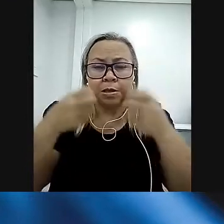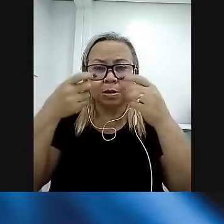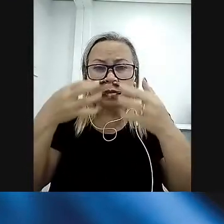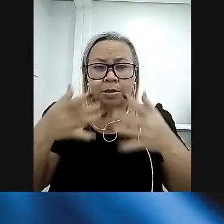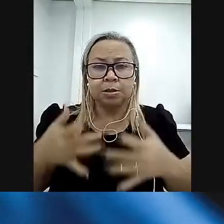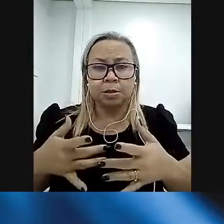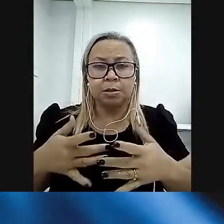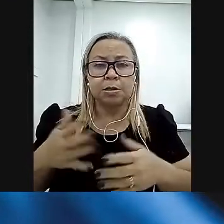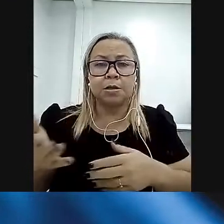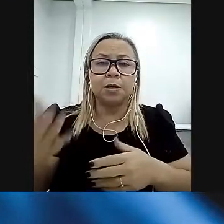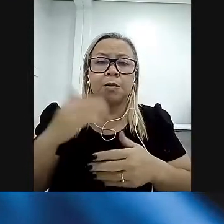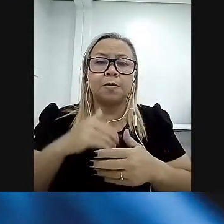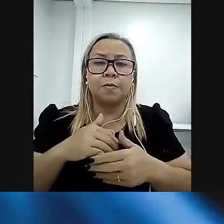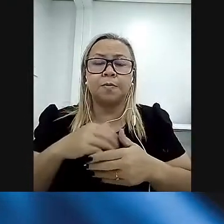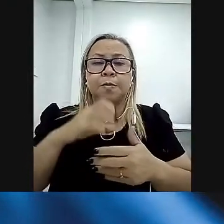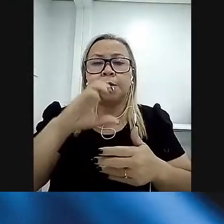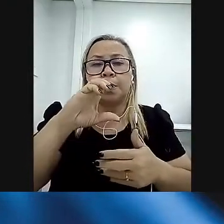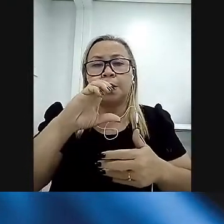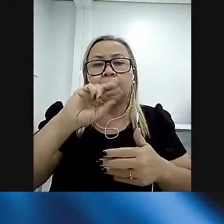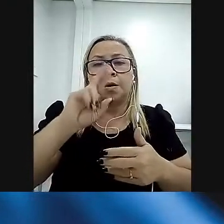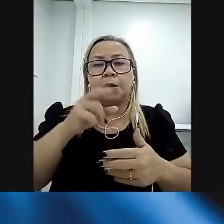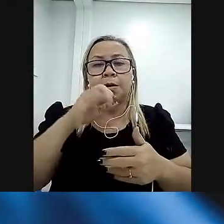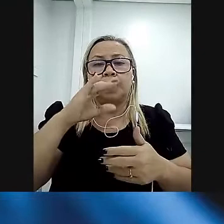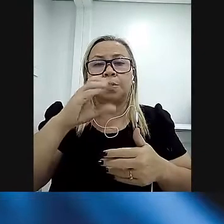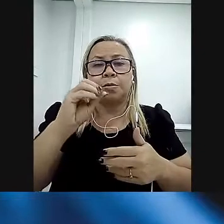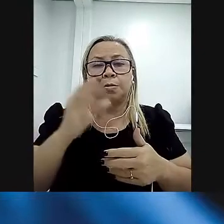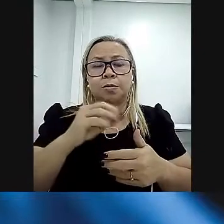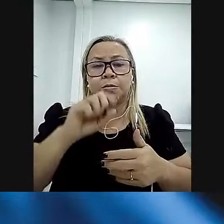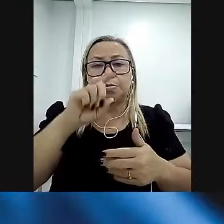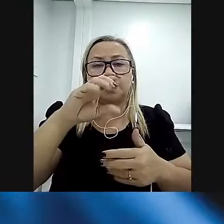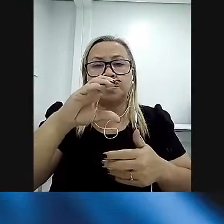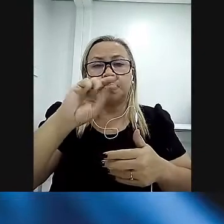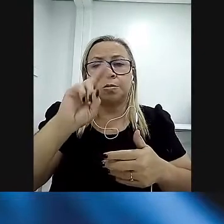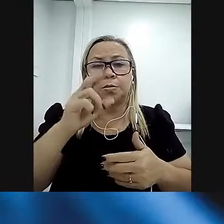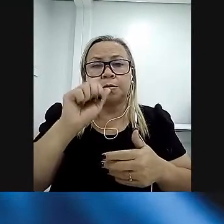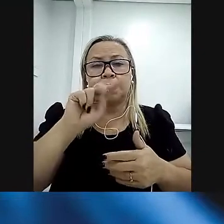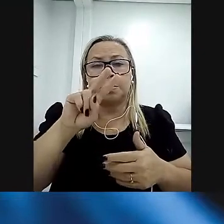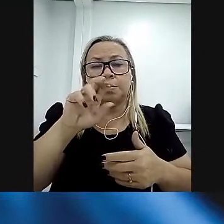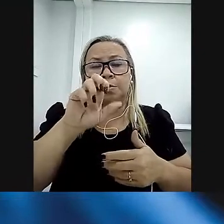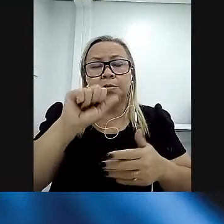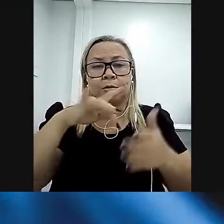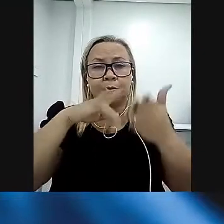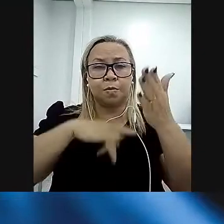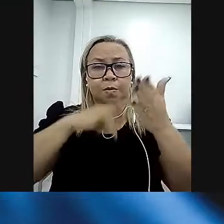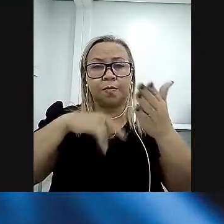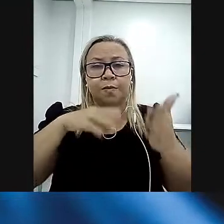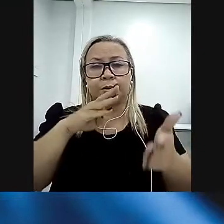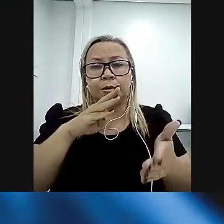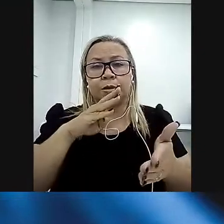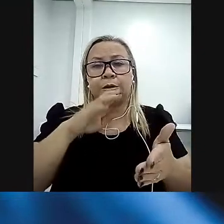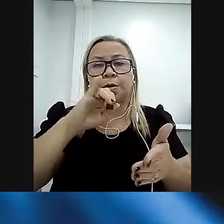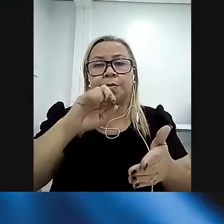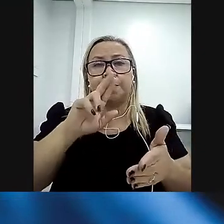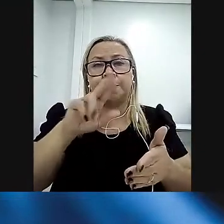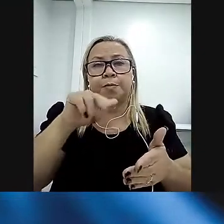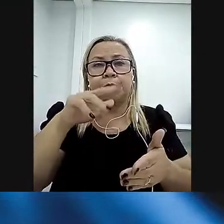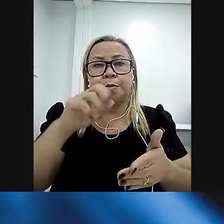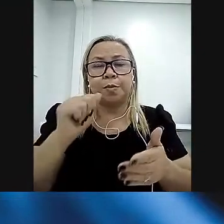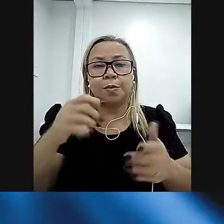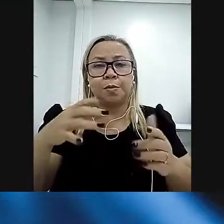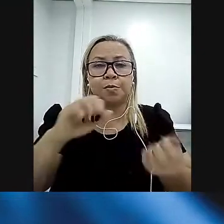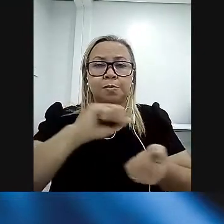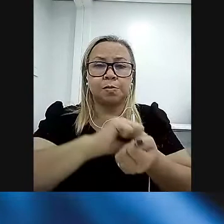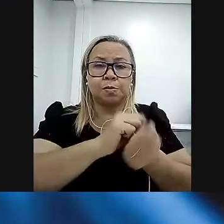vem o Chico Chaves com a ficha de Biúna, que é instalada em vários